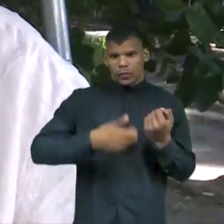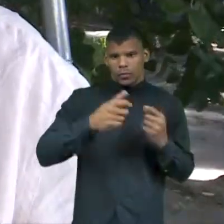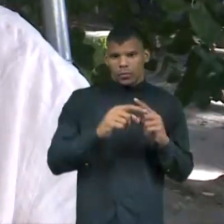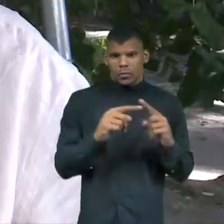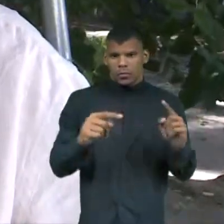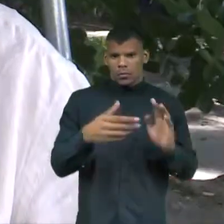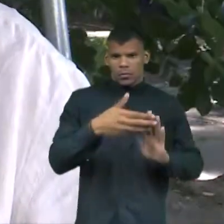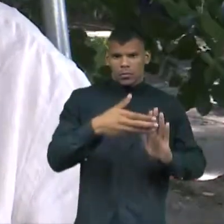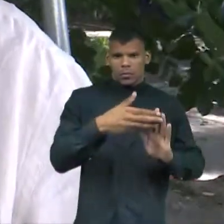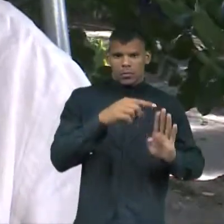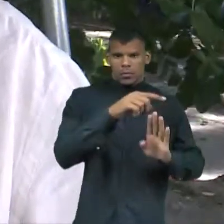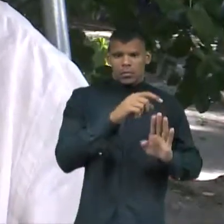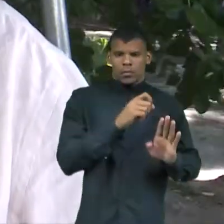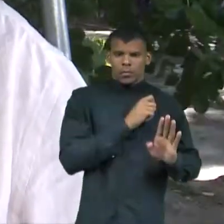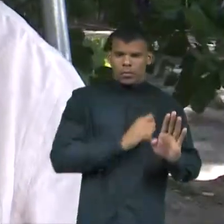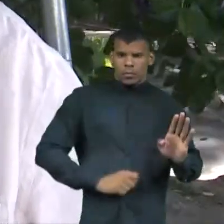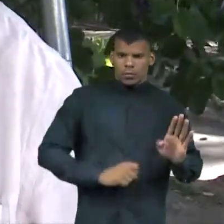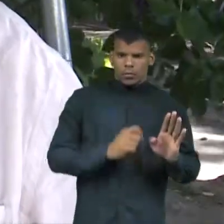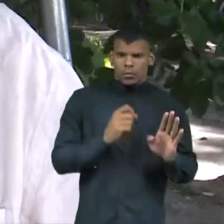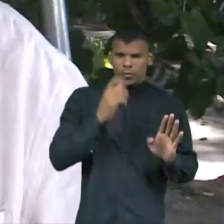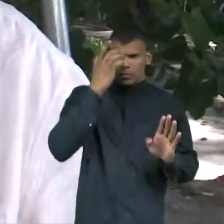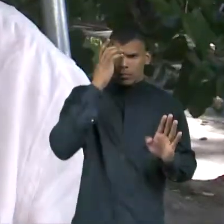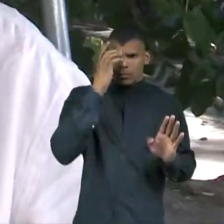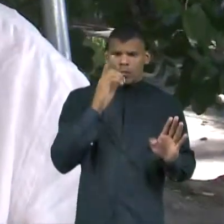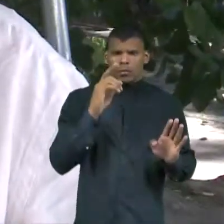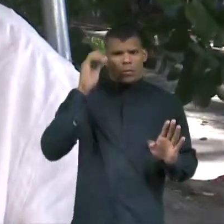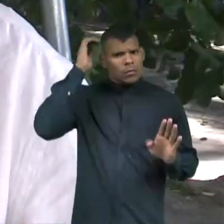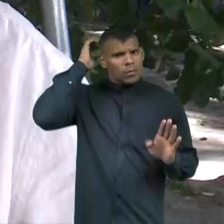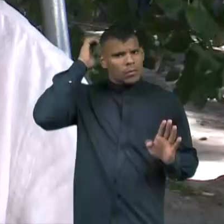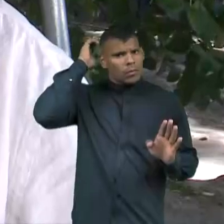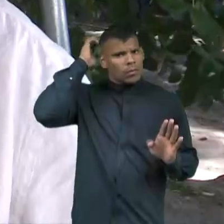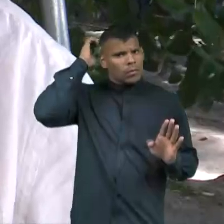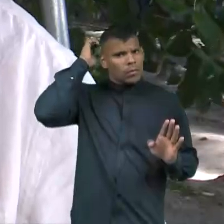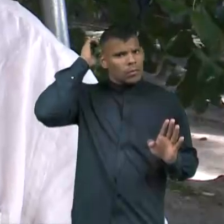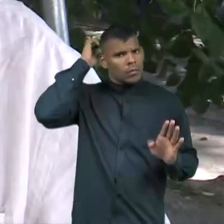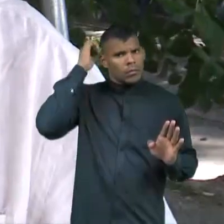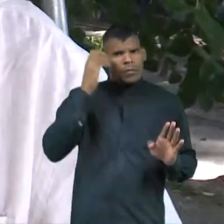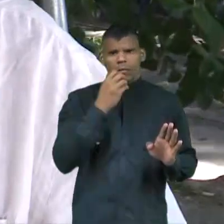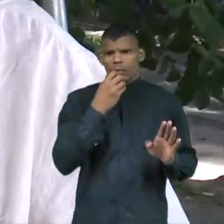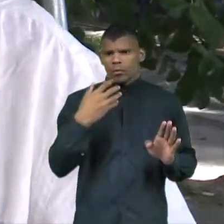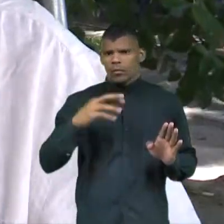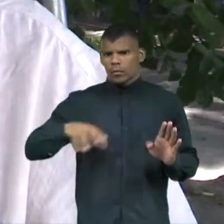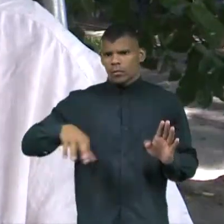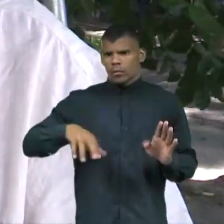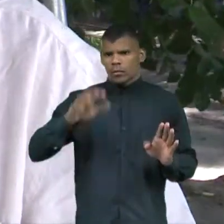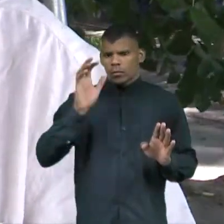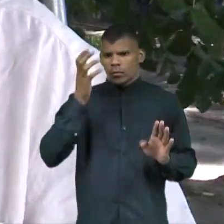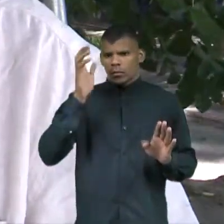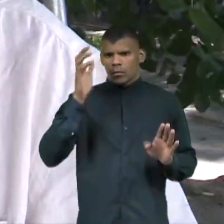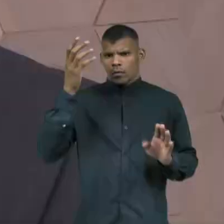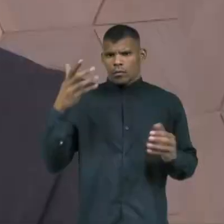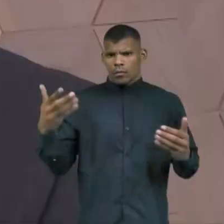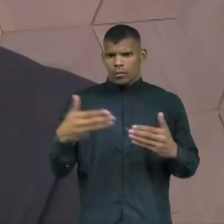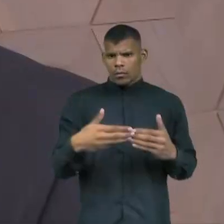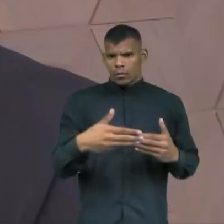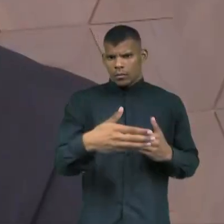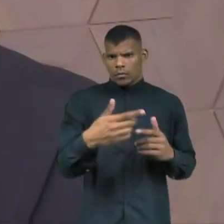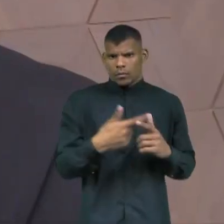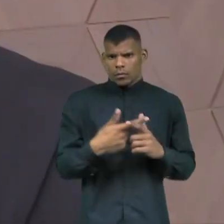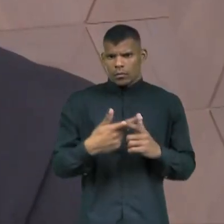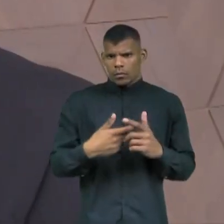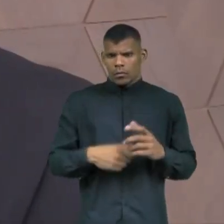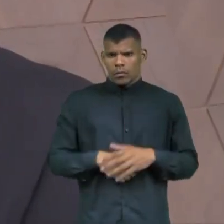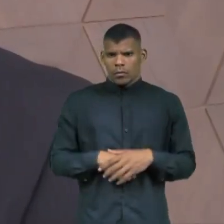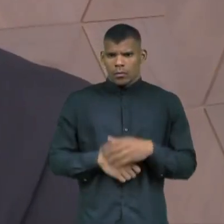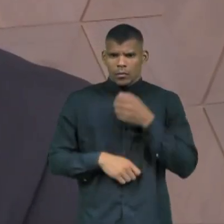proposta do senador, que ela deriva de uma medida provisória que já não era boa, de fato não é a solução que se encontra hoje para esse problema. O jornalista